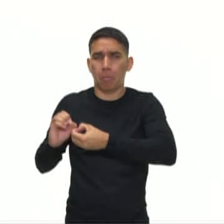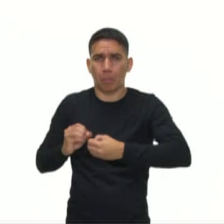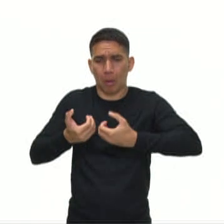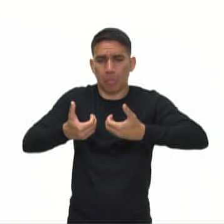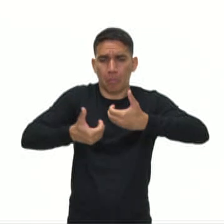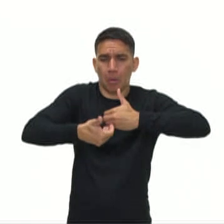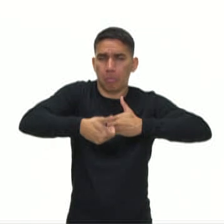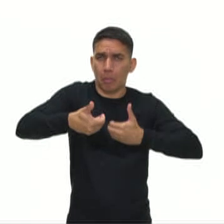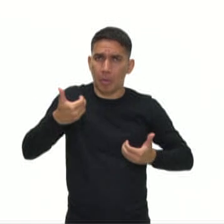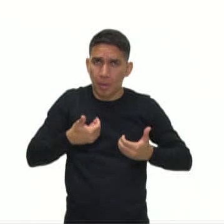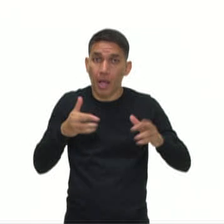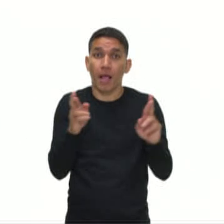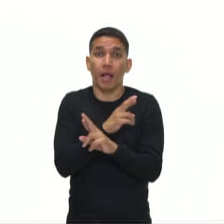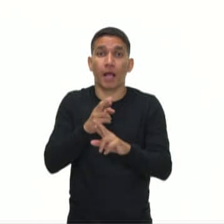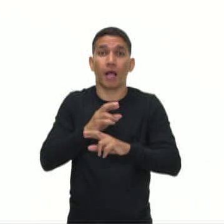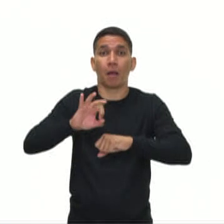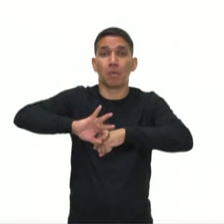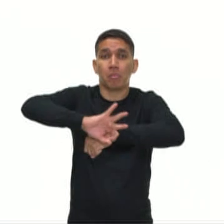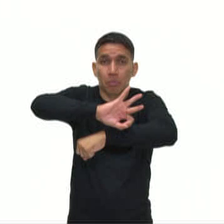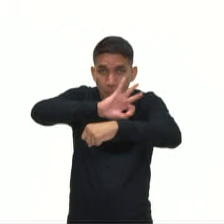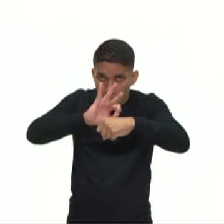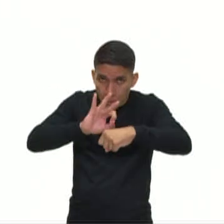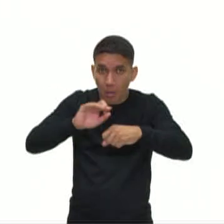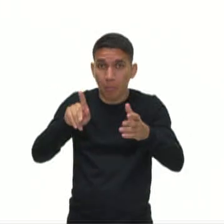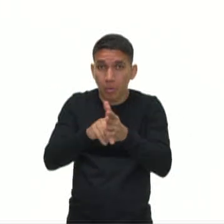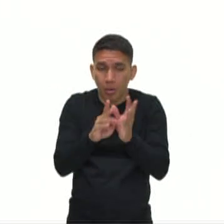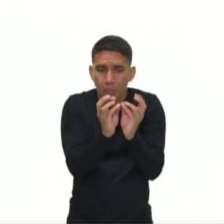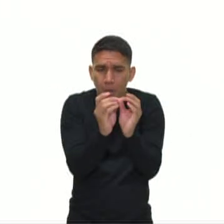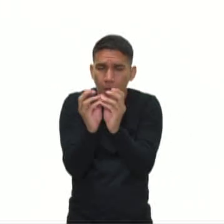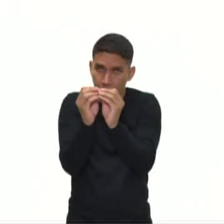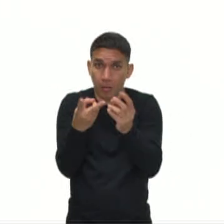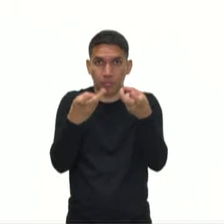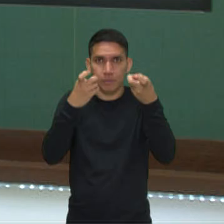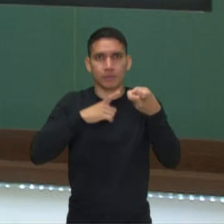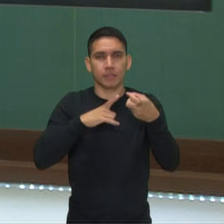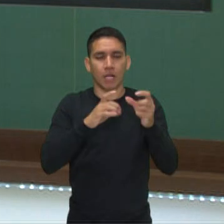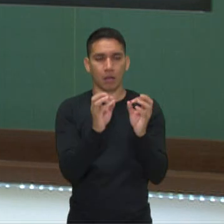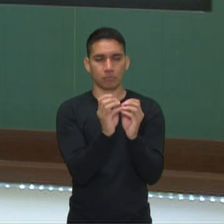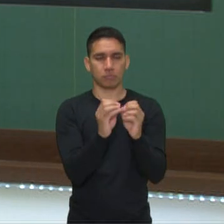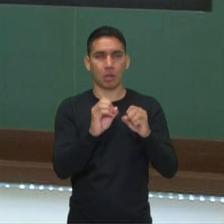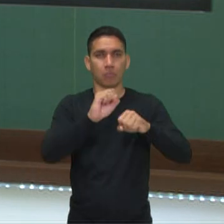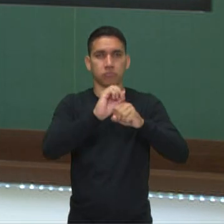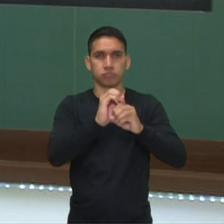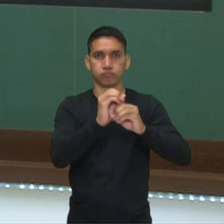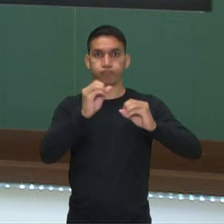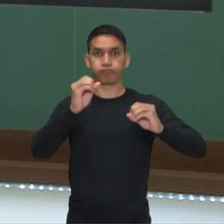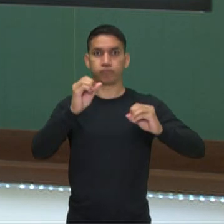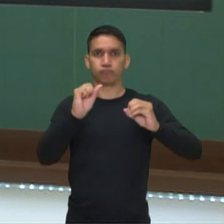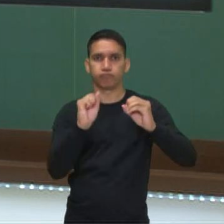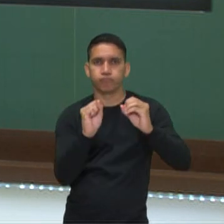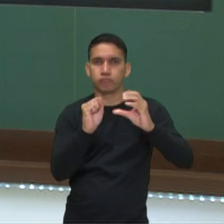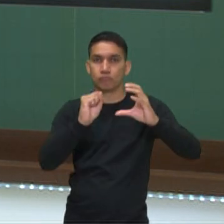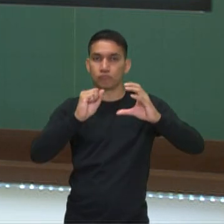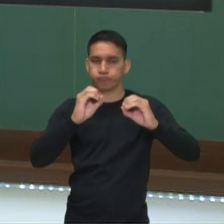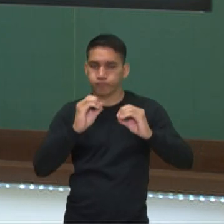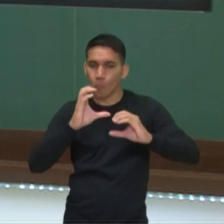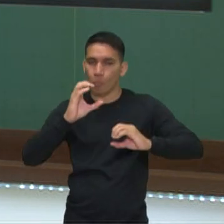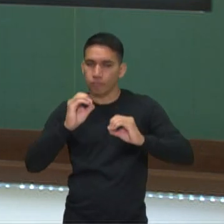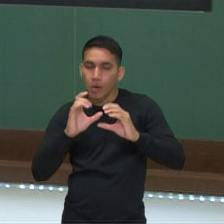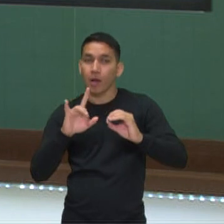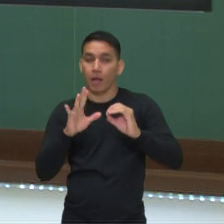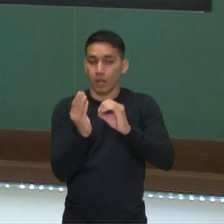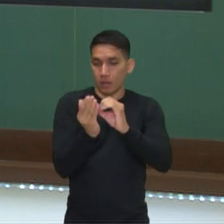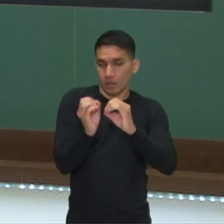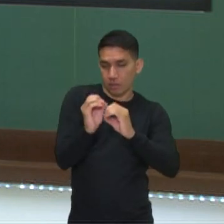com os poros que se formam entre os grãos. Lembram que tem grãos maiores e grãos menores? Entre esses grãos ficam espaços